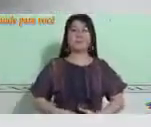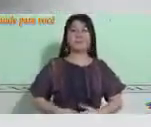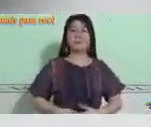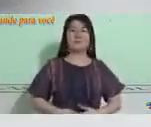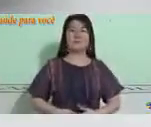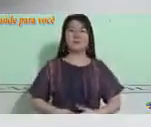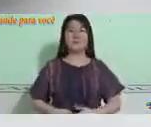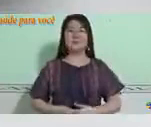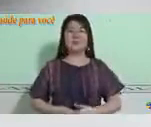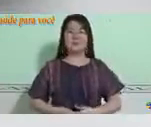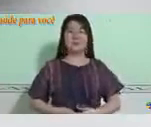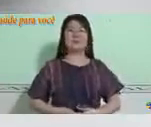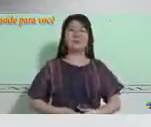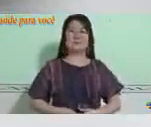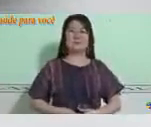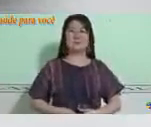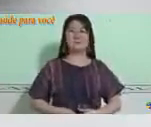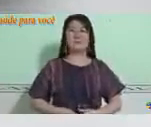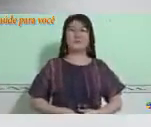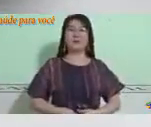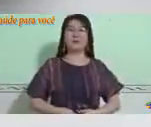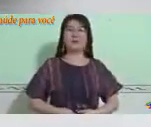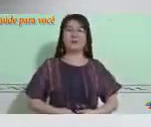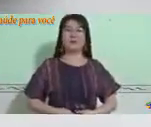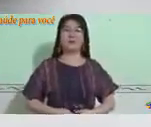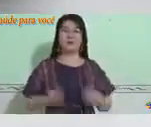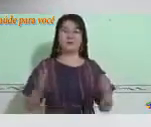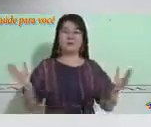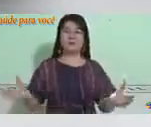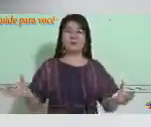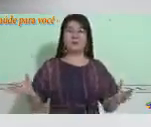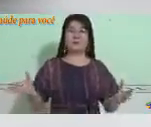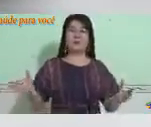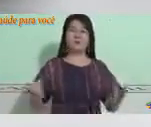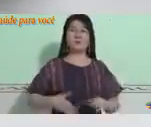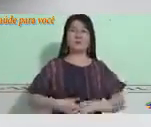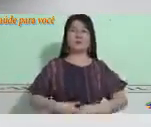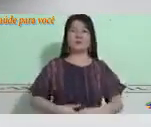feito o tratamento. Criado por 2. Equipe Editorial Doutor Saúde.